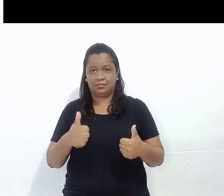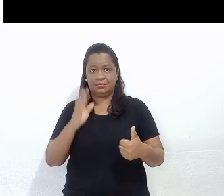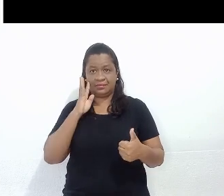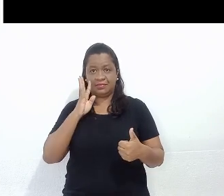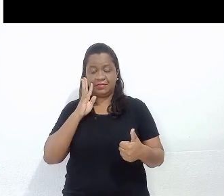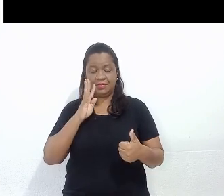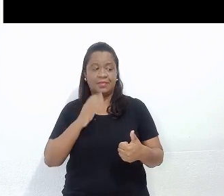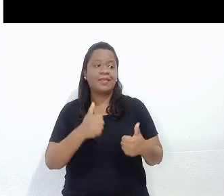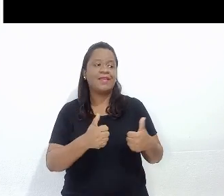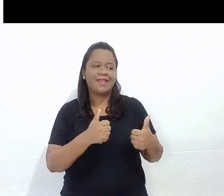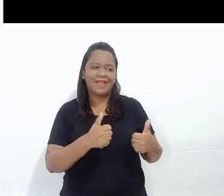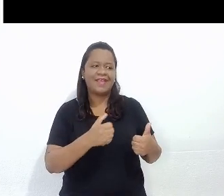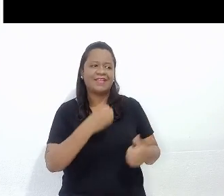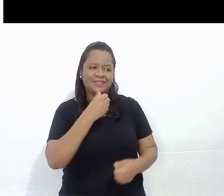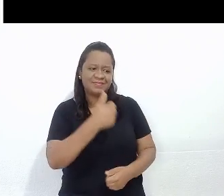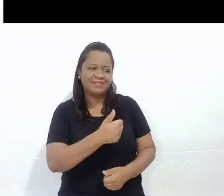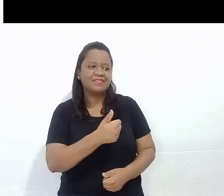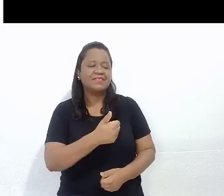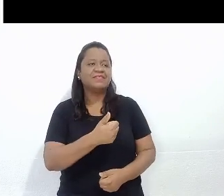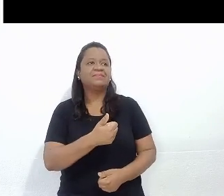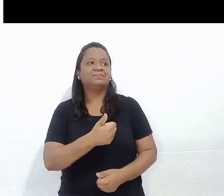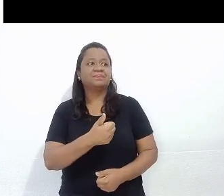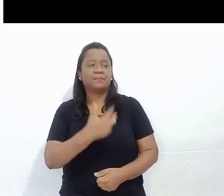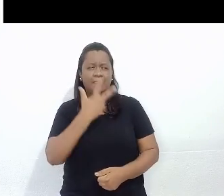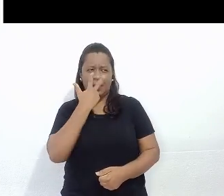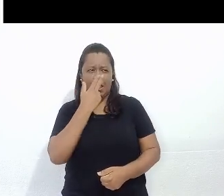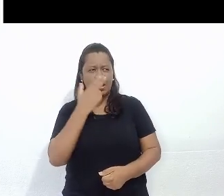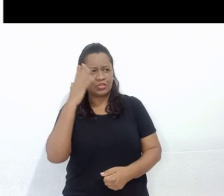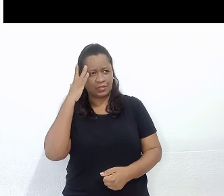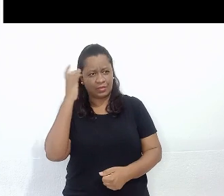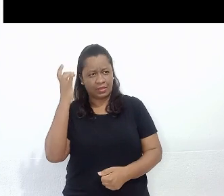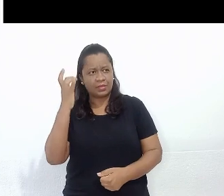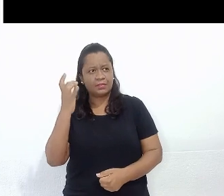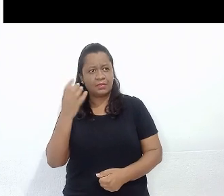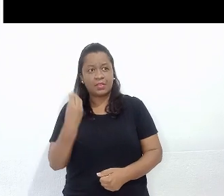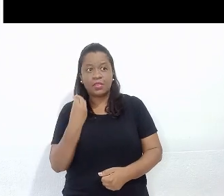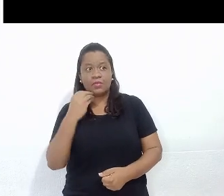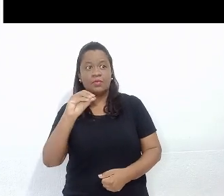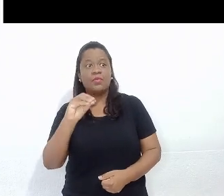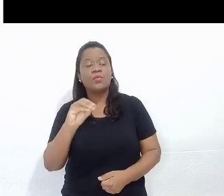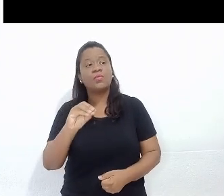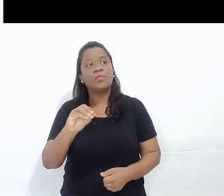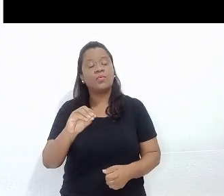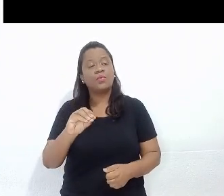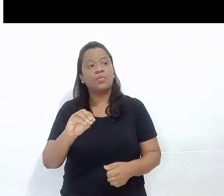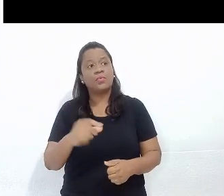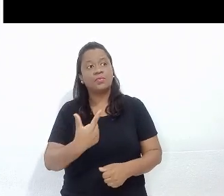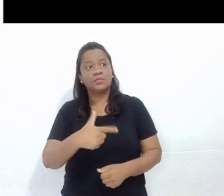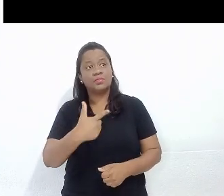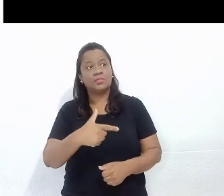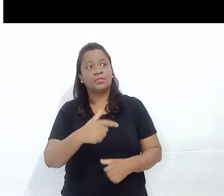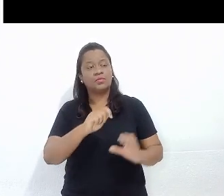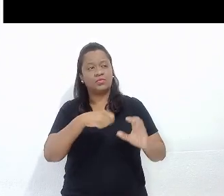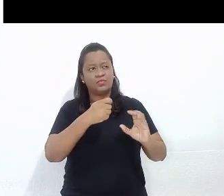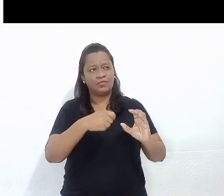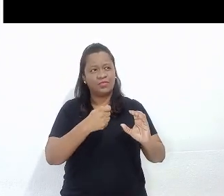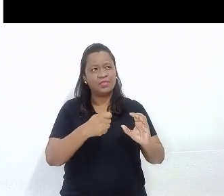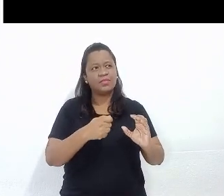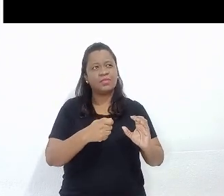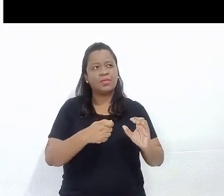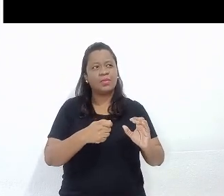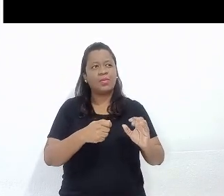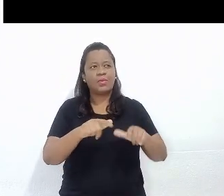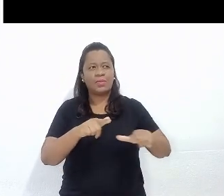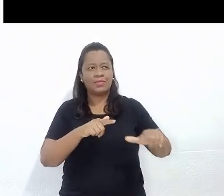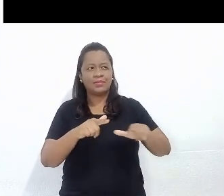É tudo legal, assim. Acho que amanhã vai sair o segundo vídeo da campanha que a gente fez, assim. Aí eu